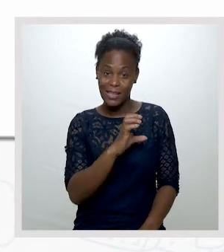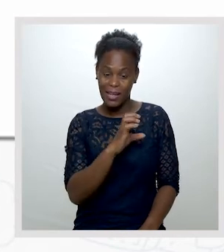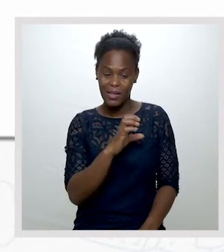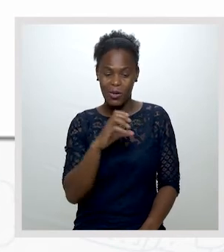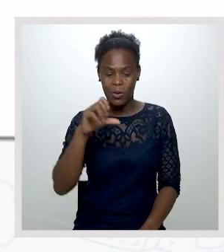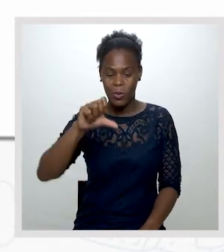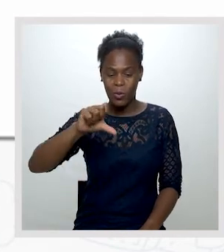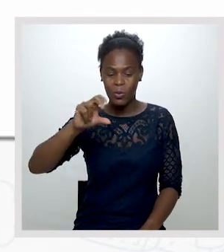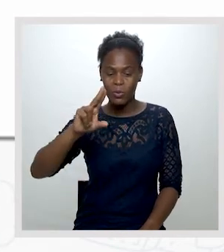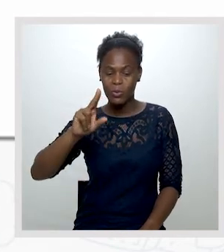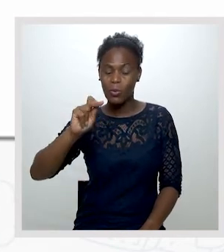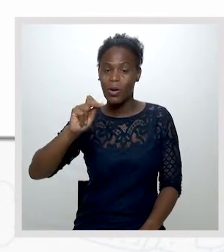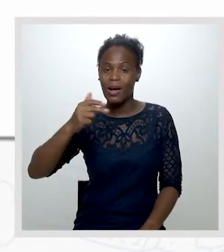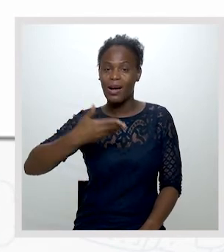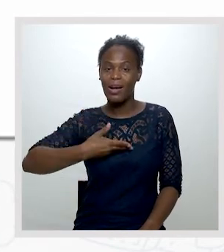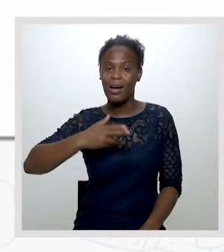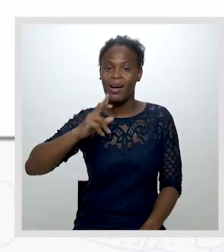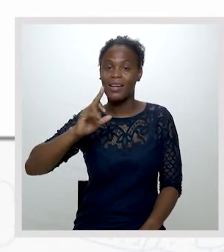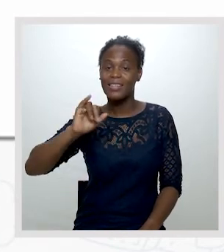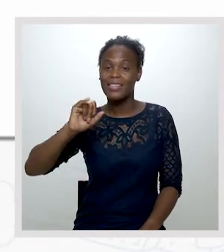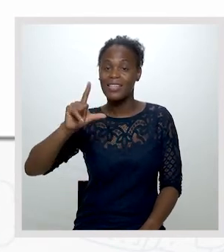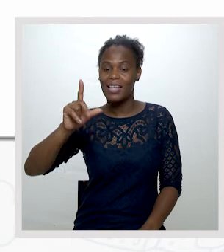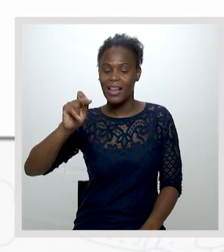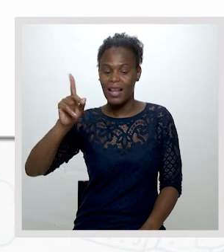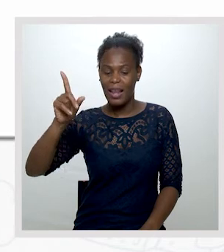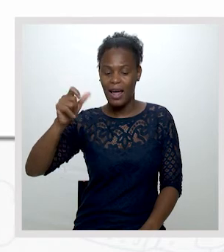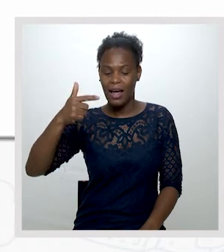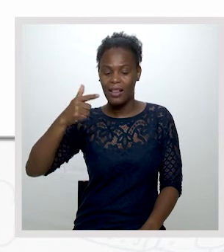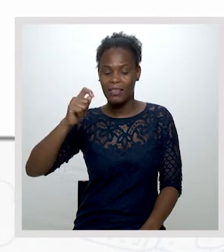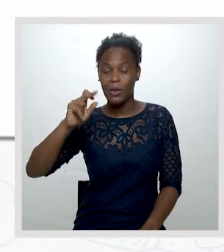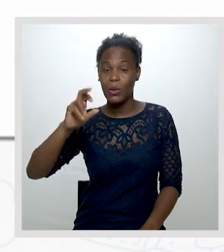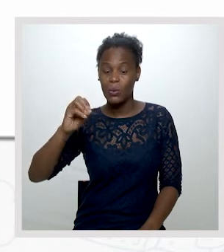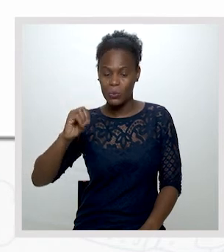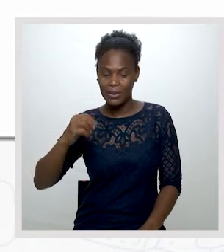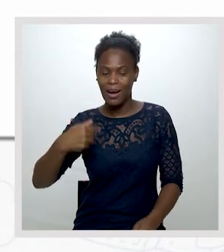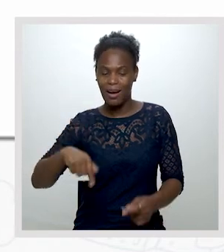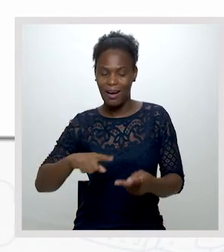Muita atenção. B, C,